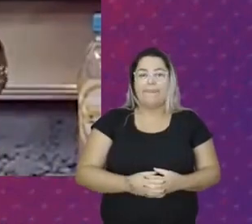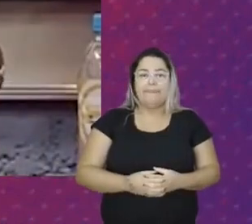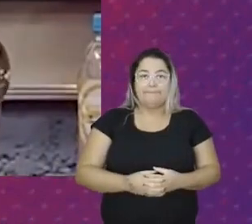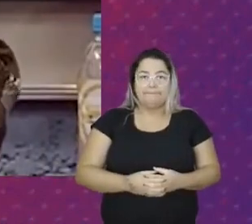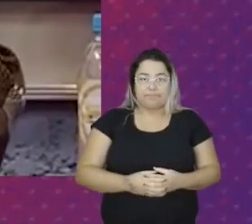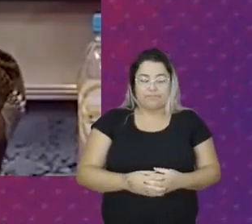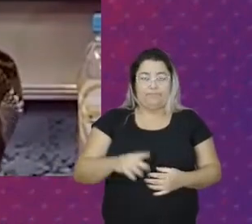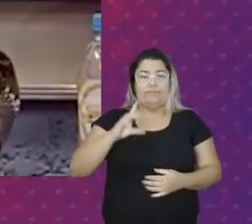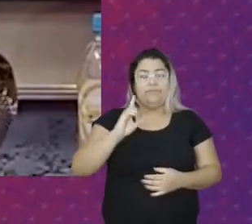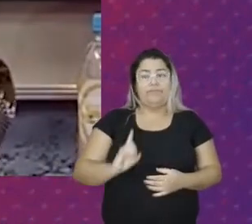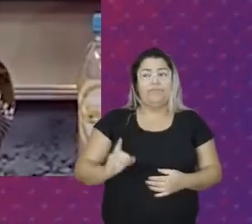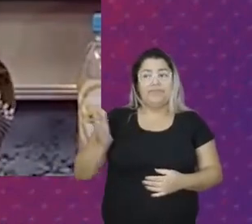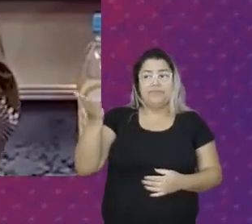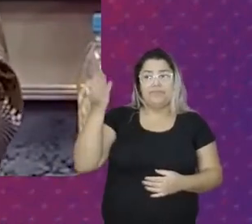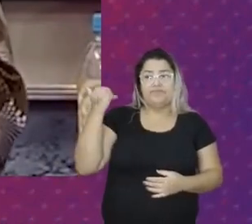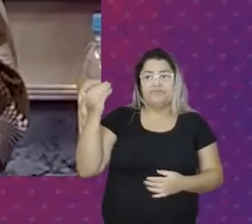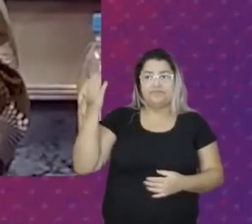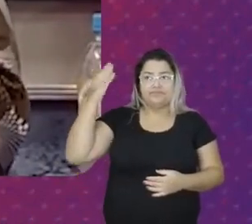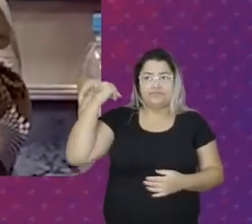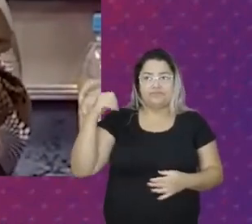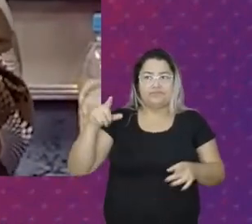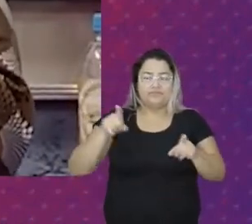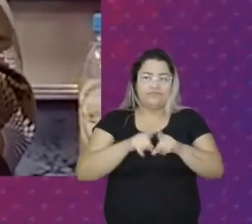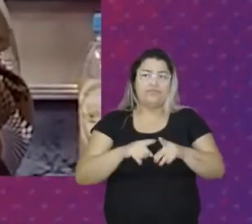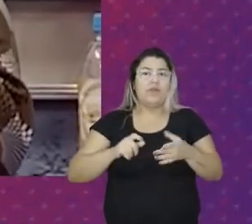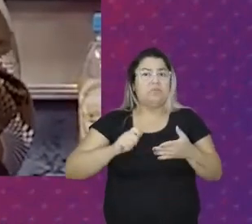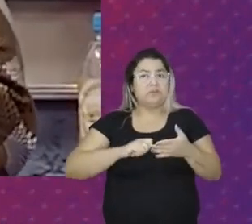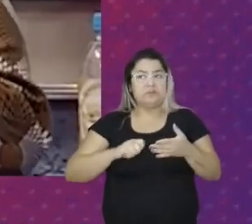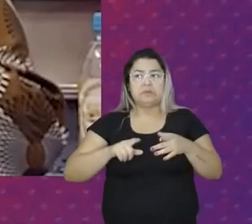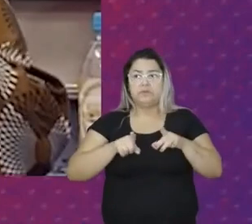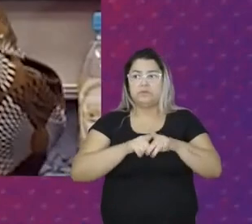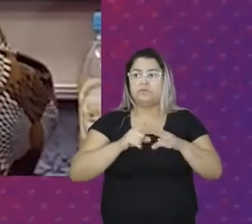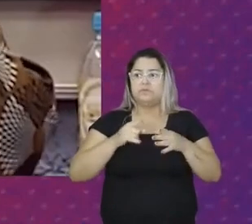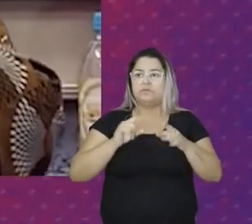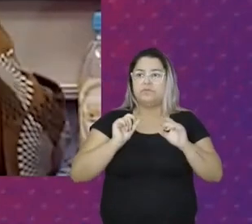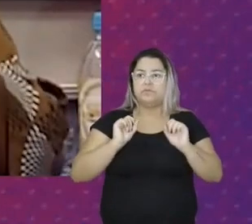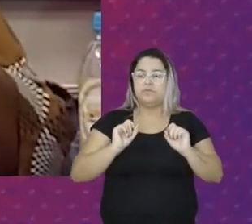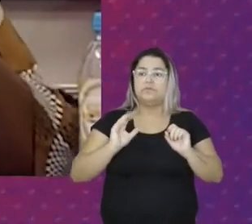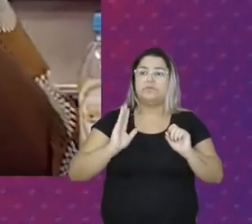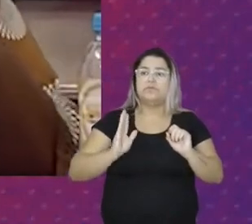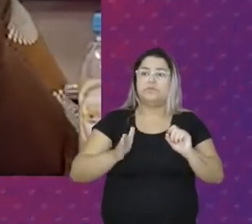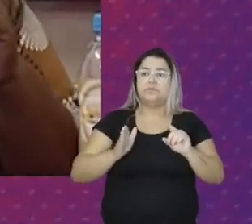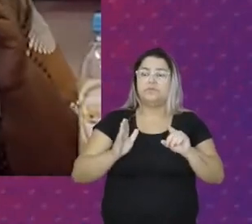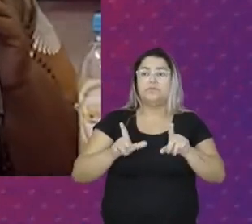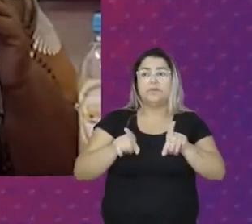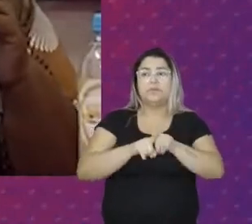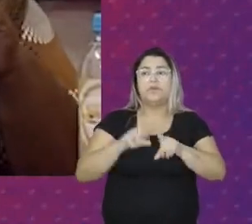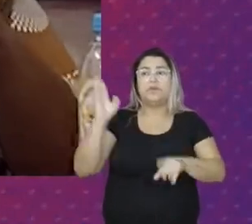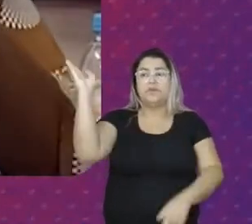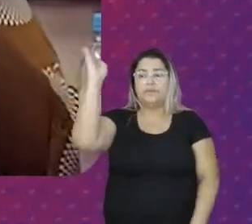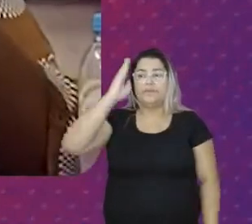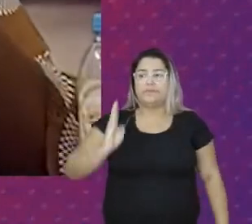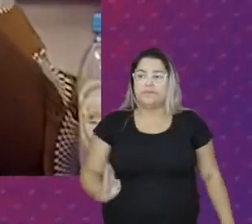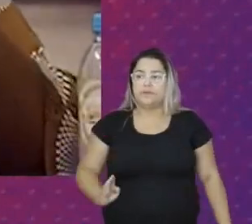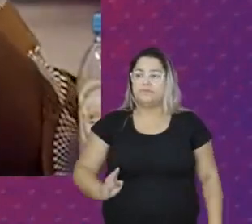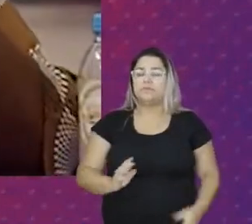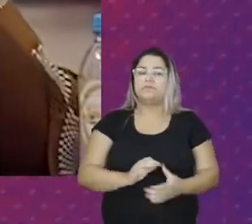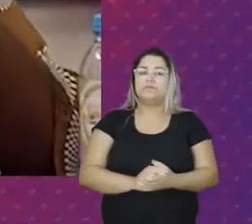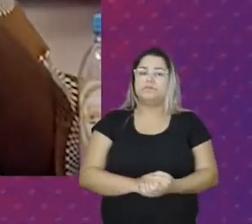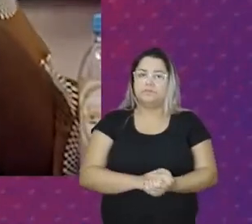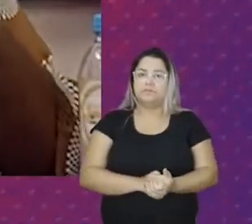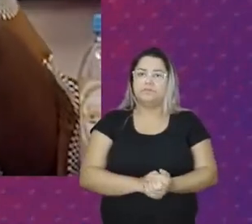direito, né, naquela época ainda a ter uma carteira assinada, isso não estava posto ainda para ninguém no Brasil. né?